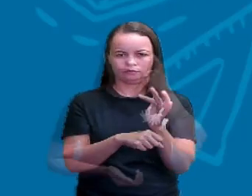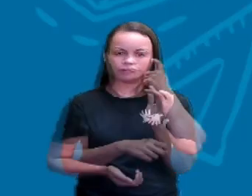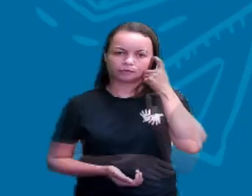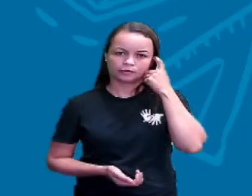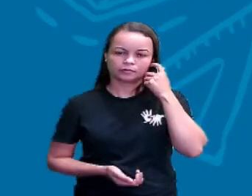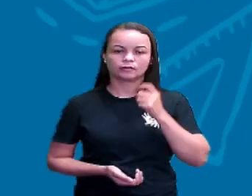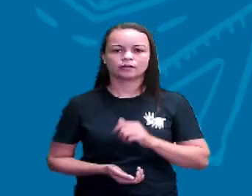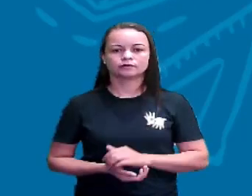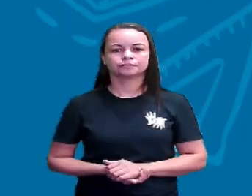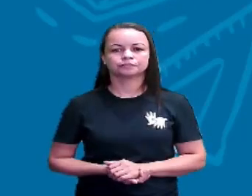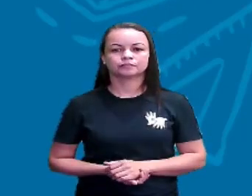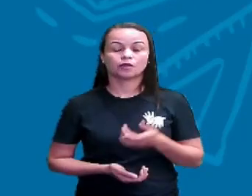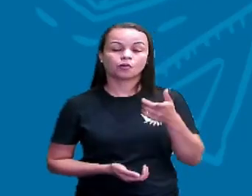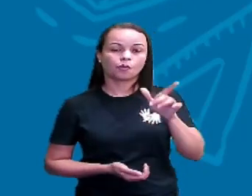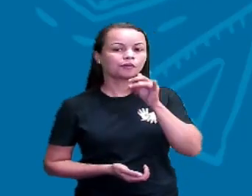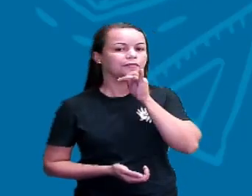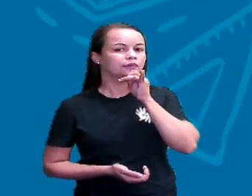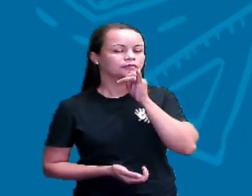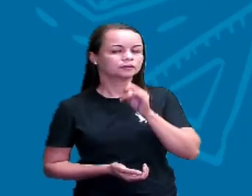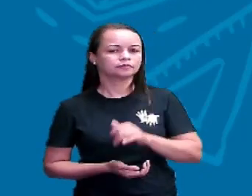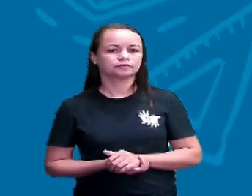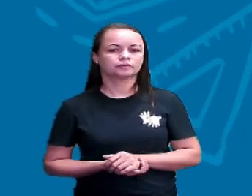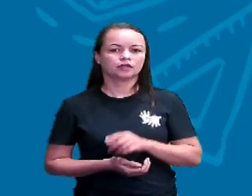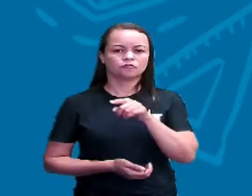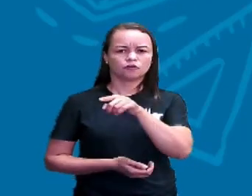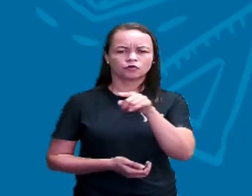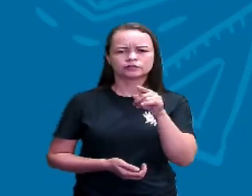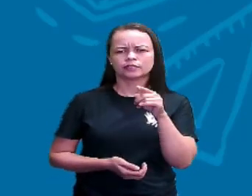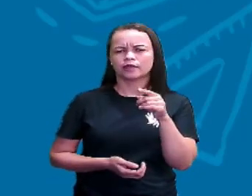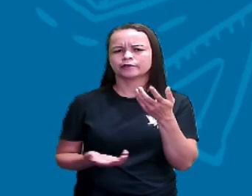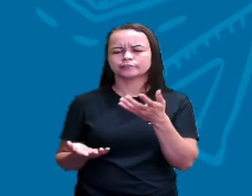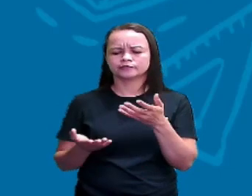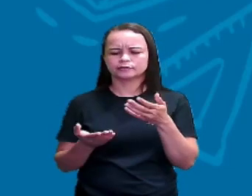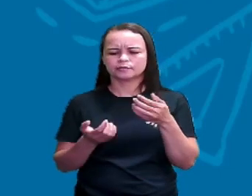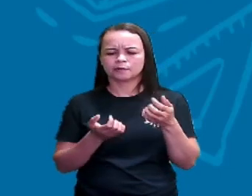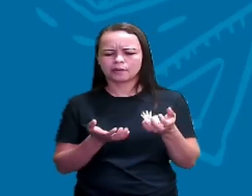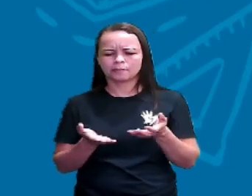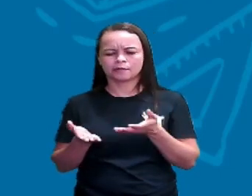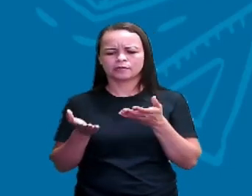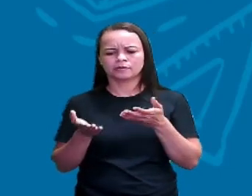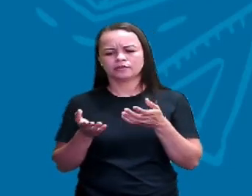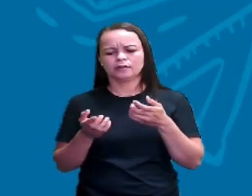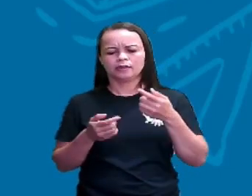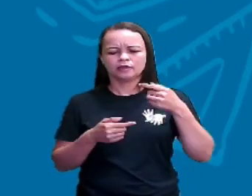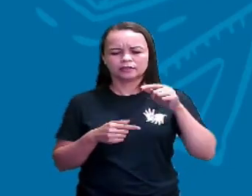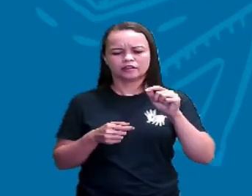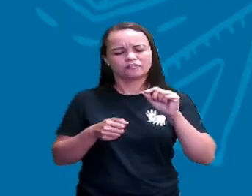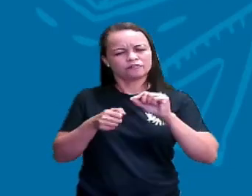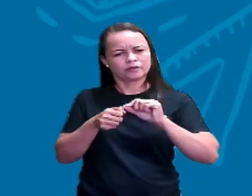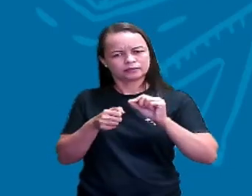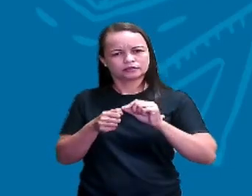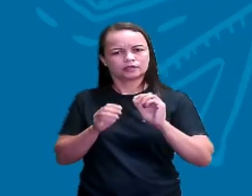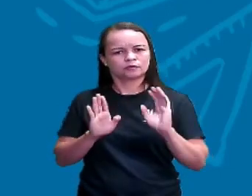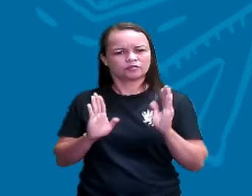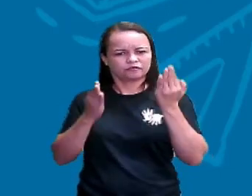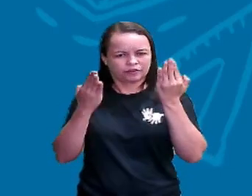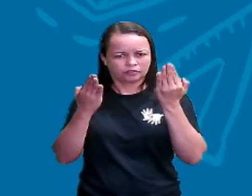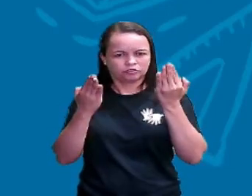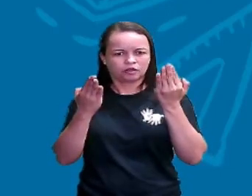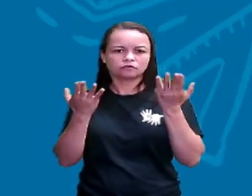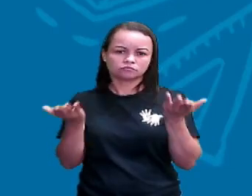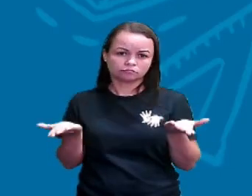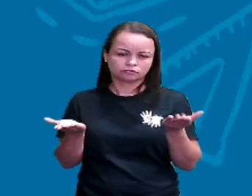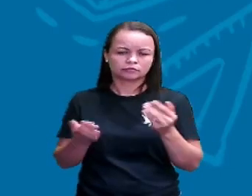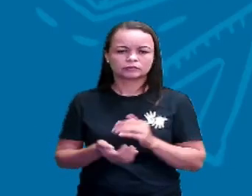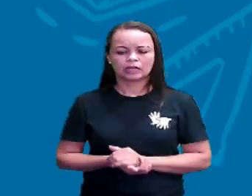certo? Outro exemplo, ustedes permitem que hagamos la fiesta, vocês permitem que façamos a